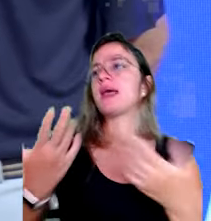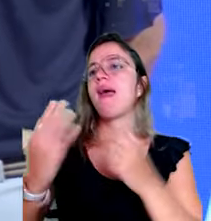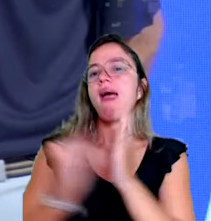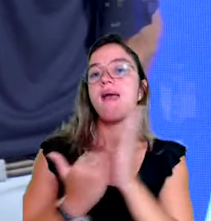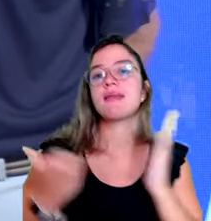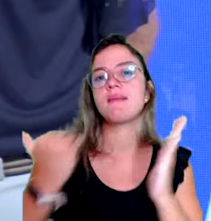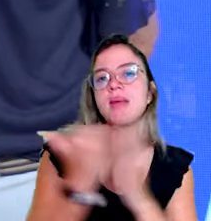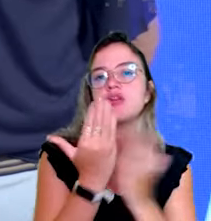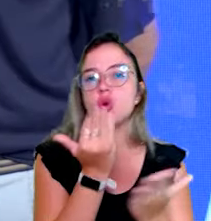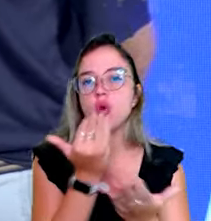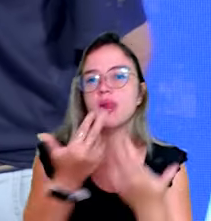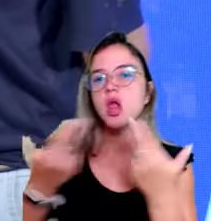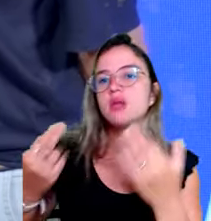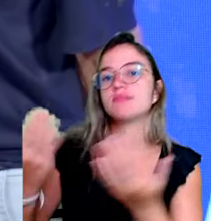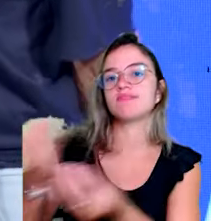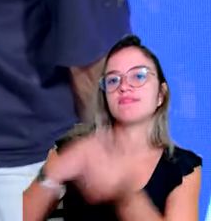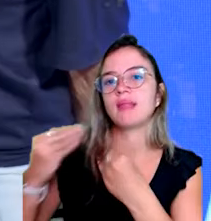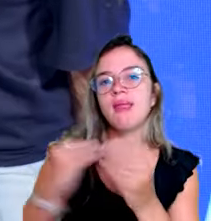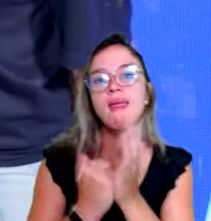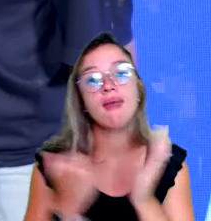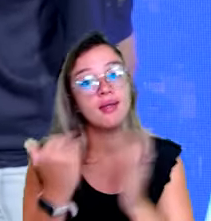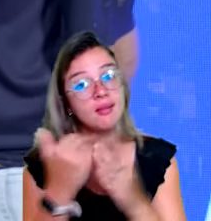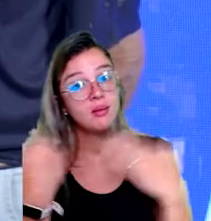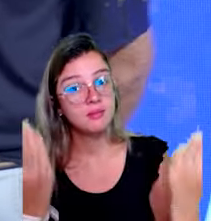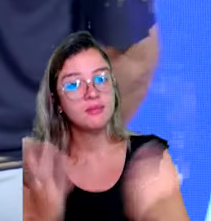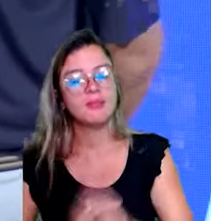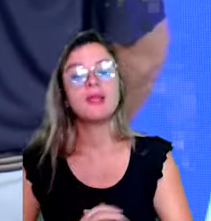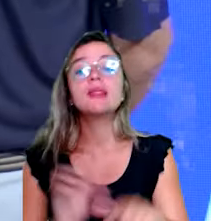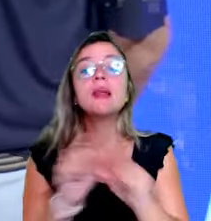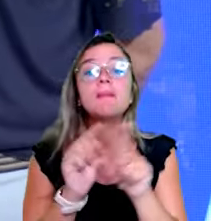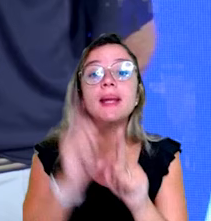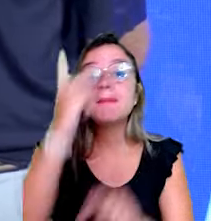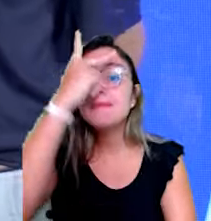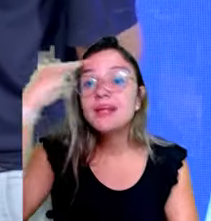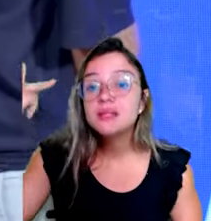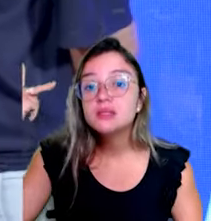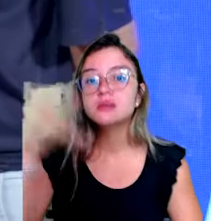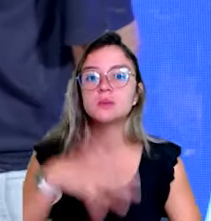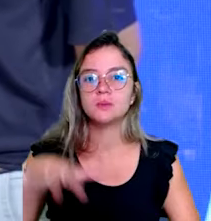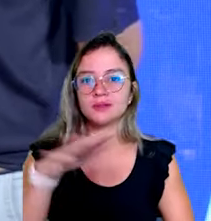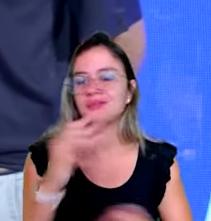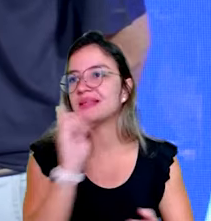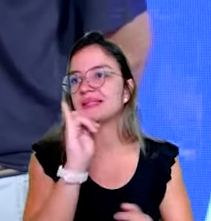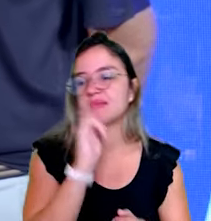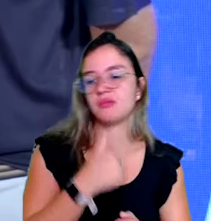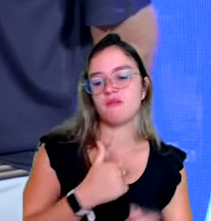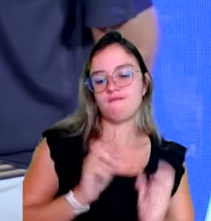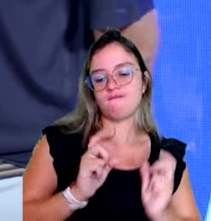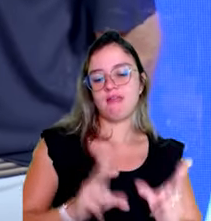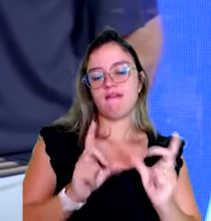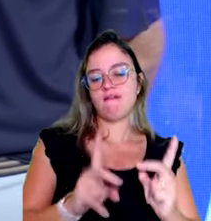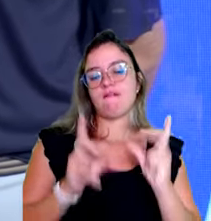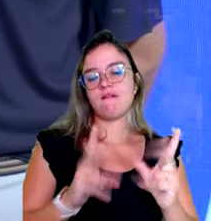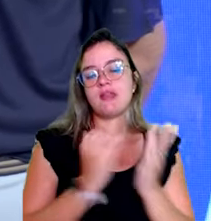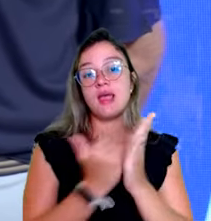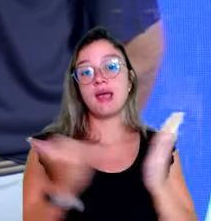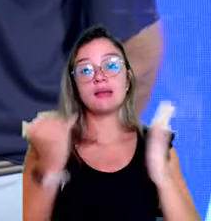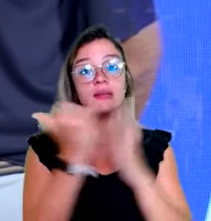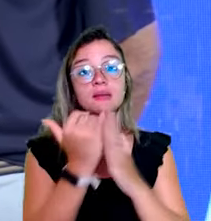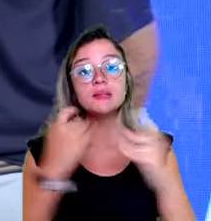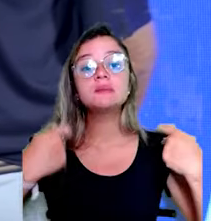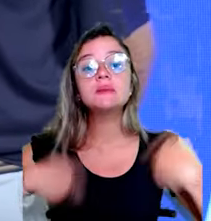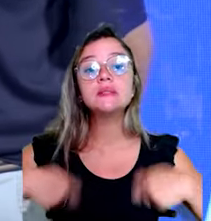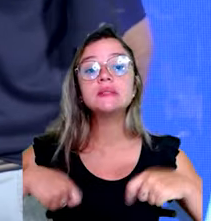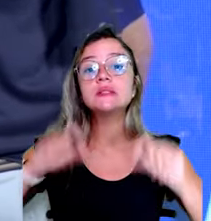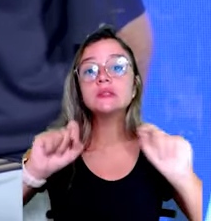E a questão de pessoas. Provavelmente, se ela vai vender mais, ela possivelmente vai precisar